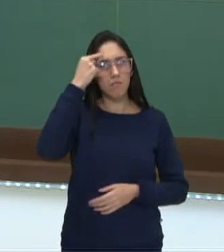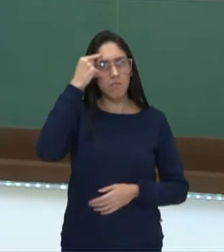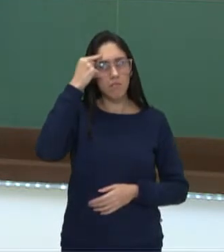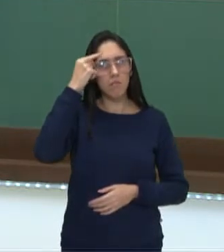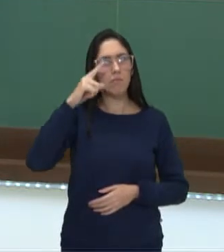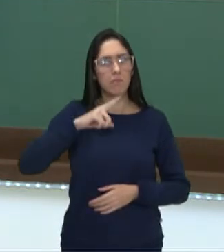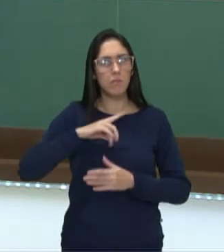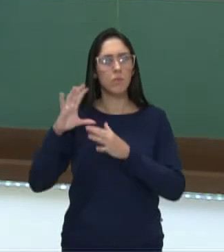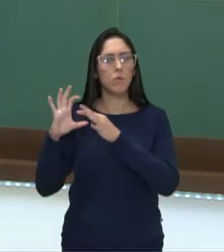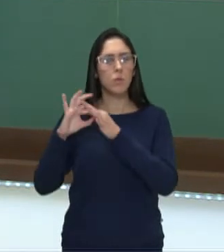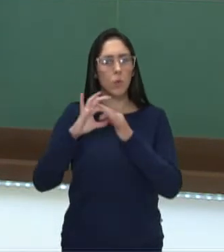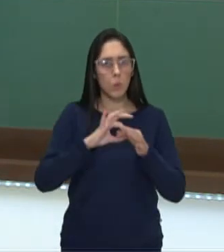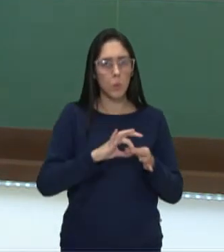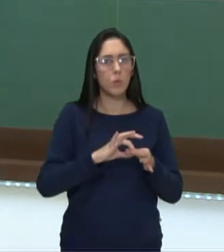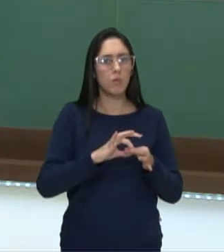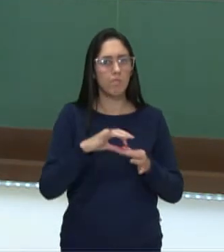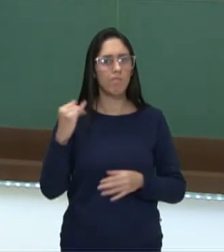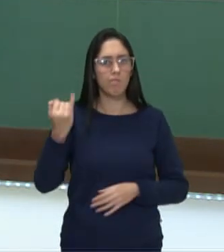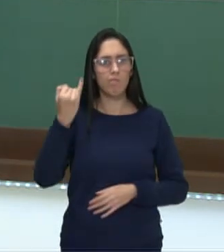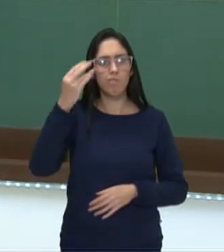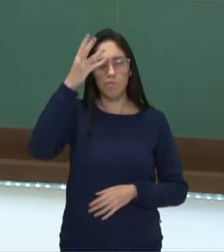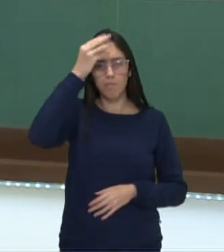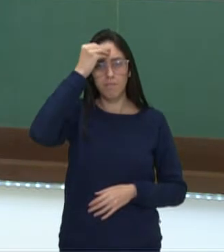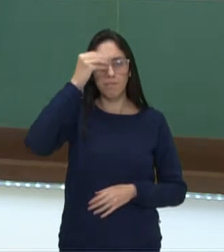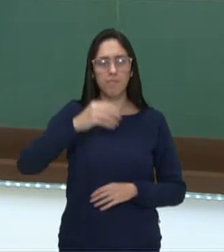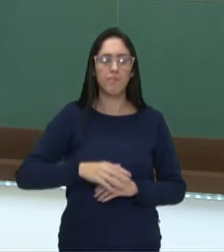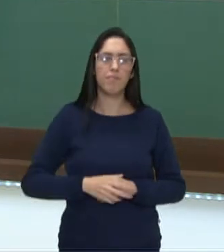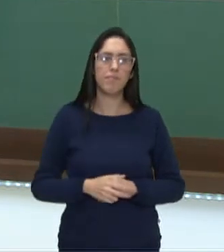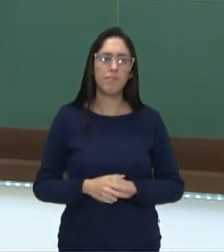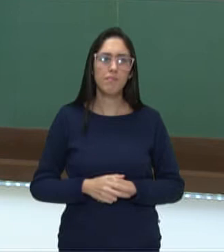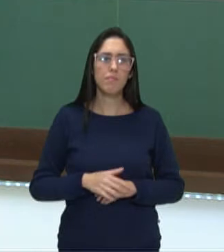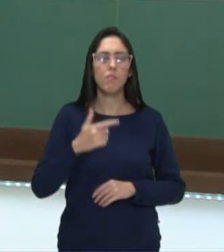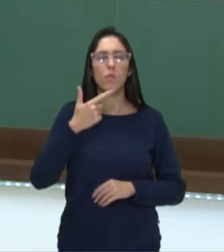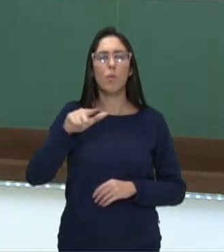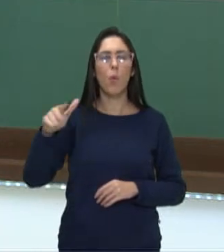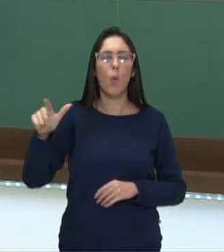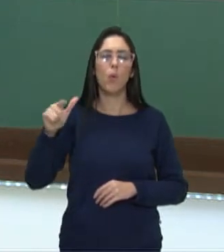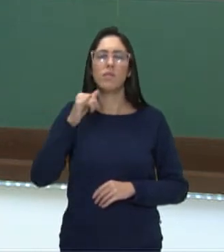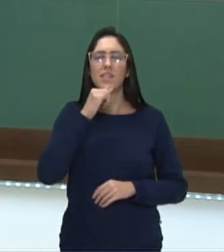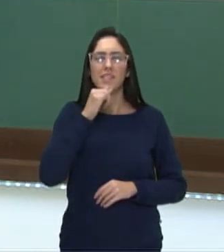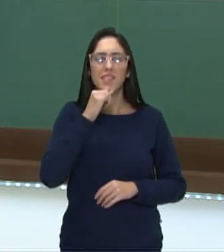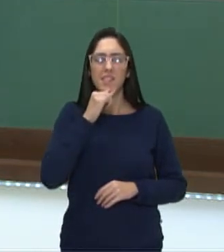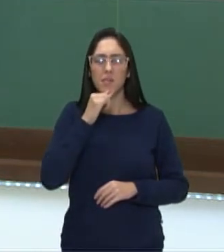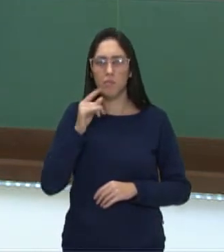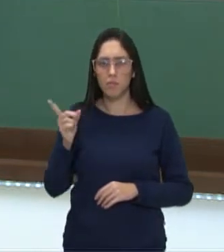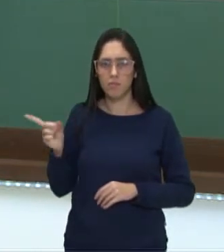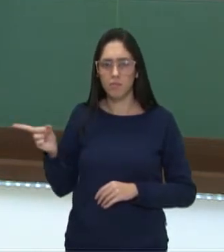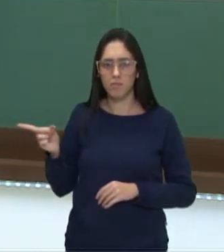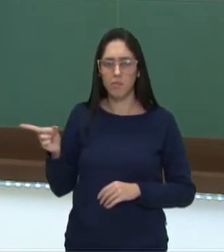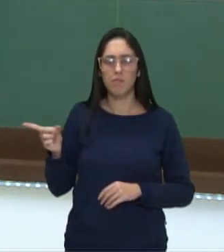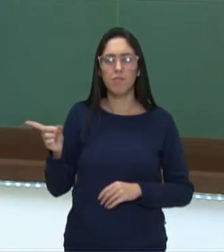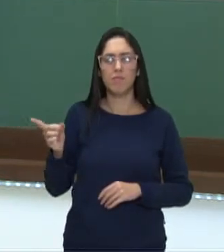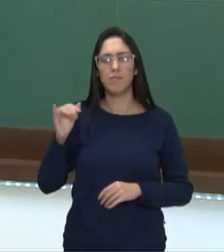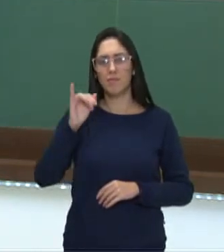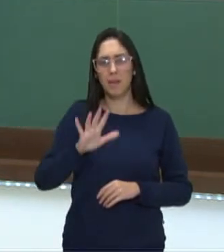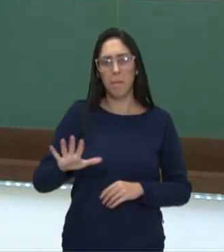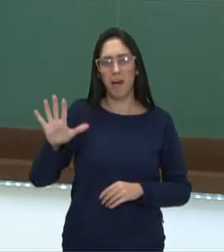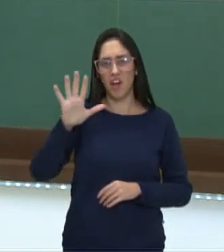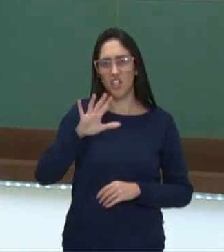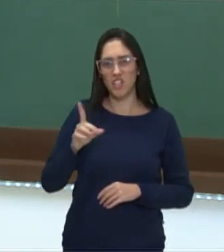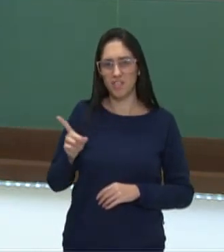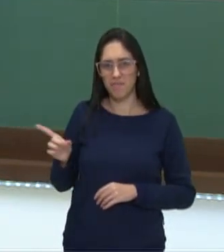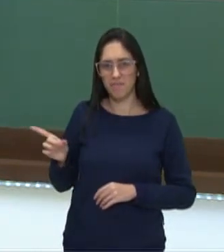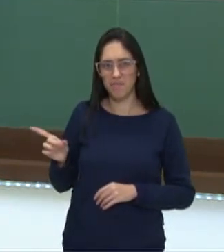porque logo vem a contextualização. Outros casos aqui, ó, observando a partir deste outro personagem,